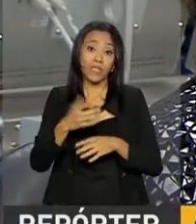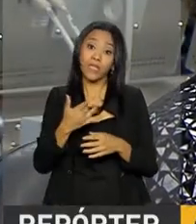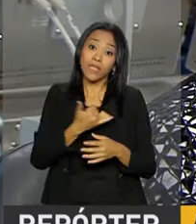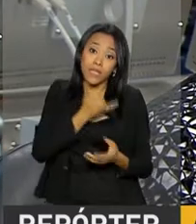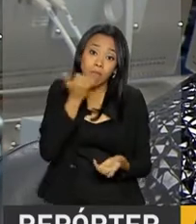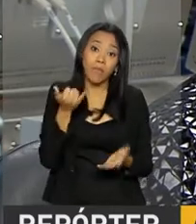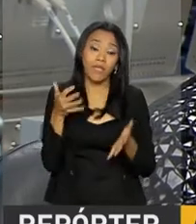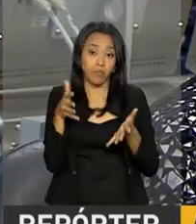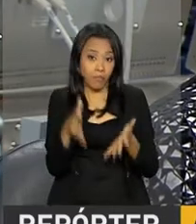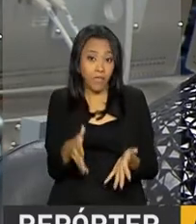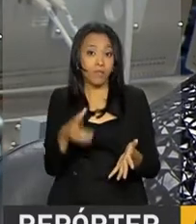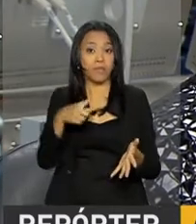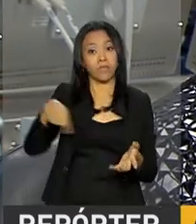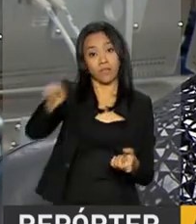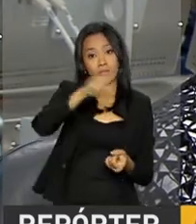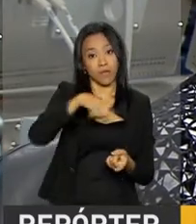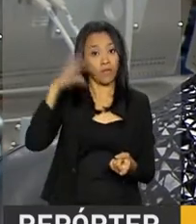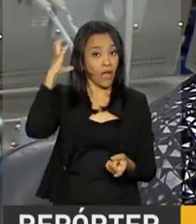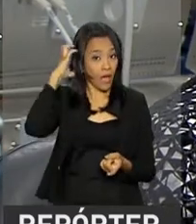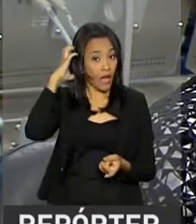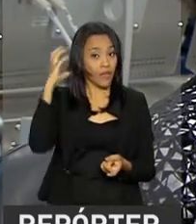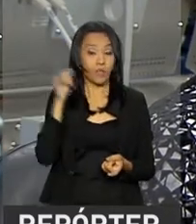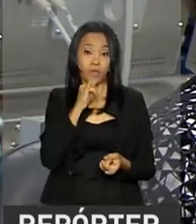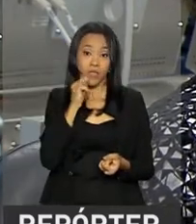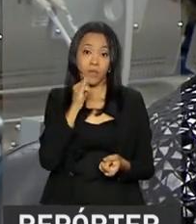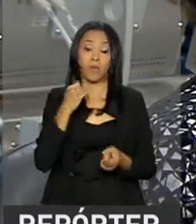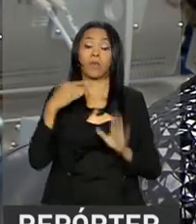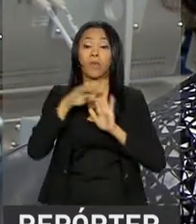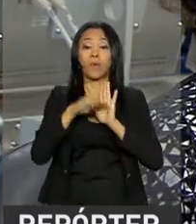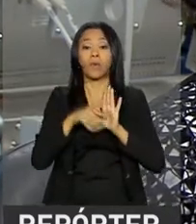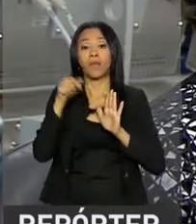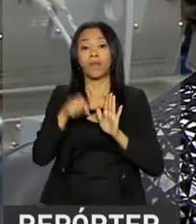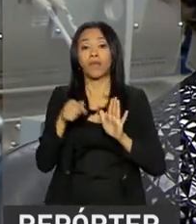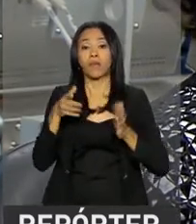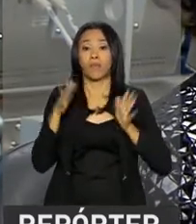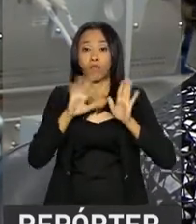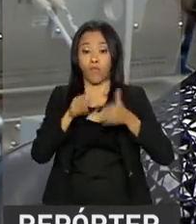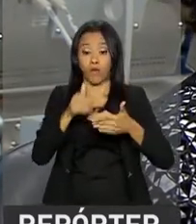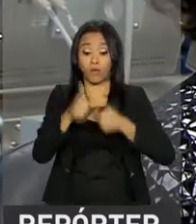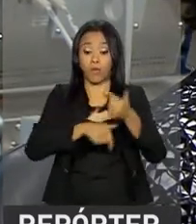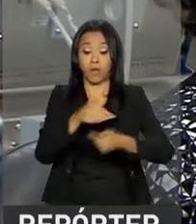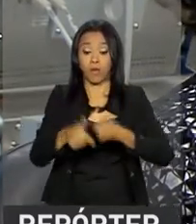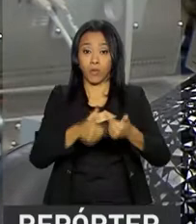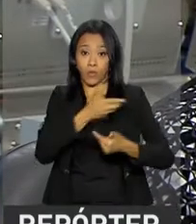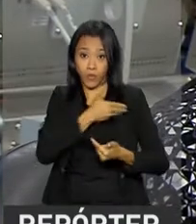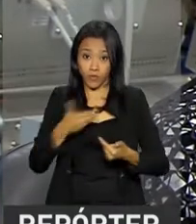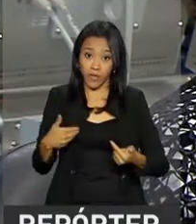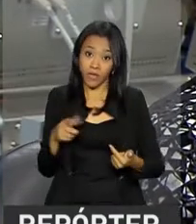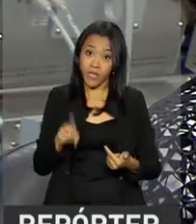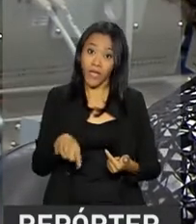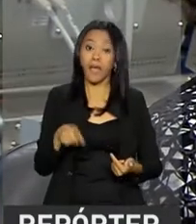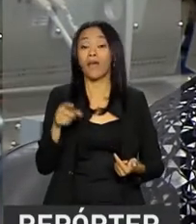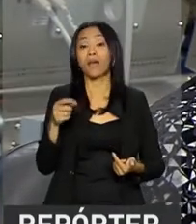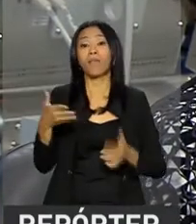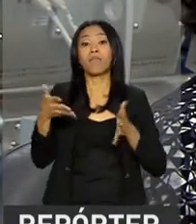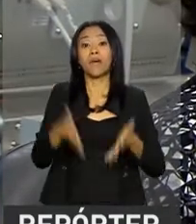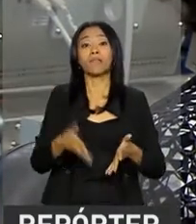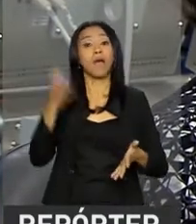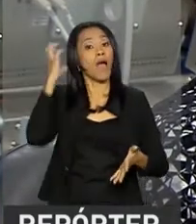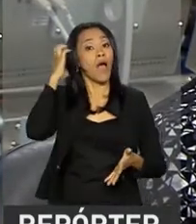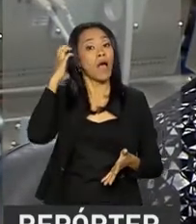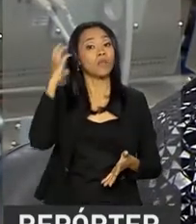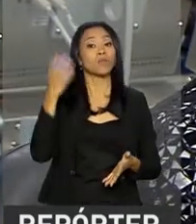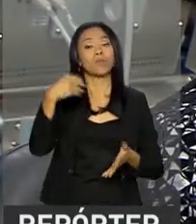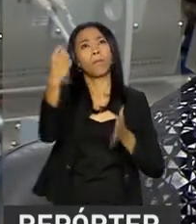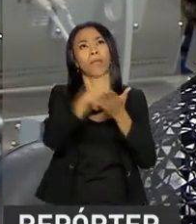rádios ou por dentro o programa por dentro do governo por exemplo é um programa que conta com a participação das rádios elas enviam